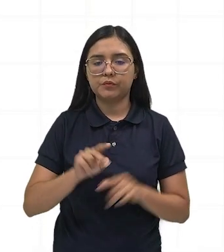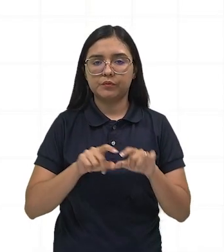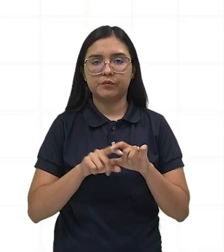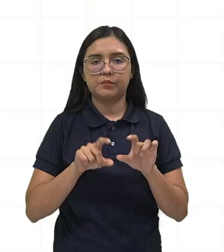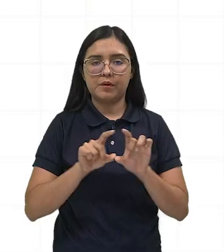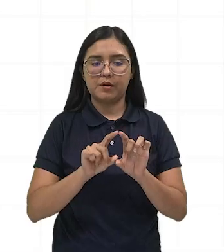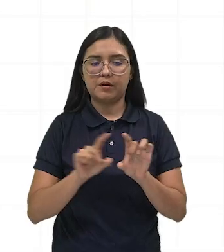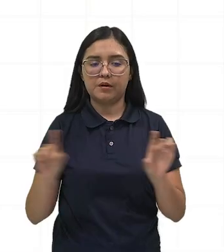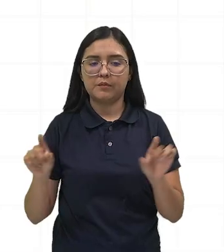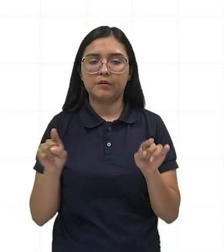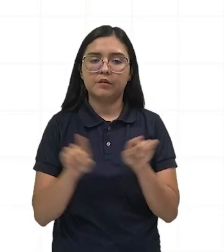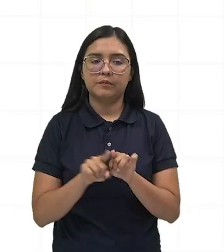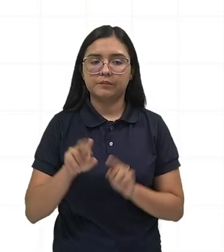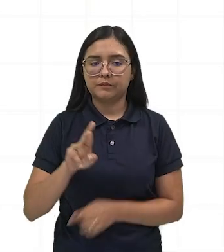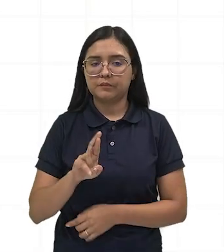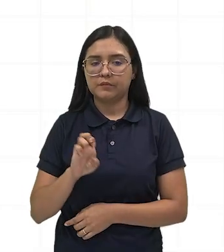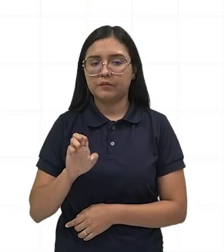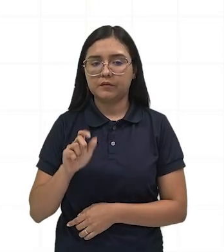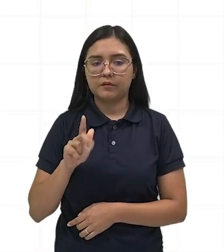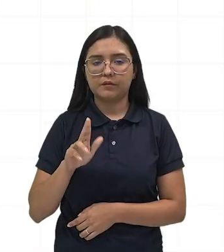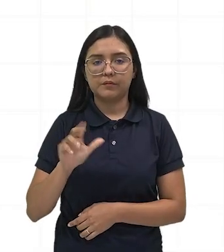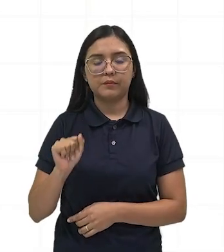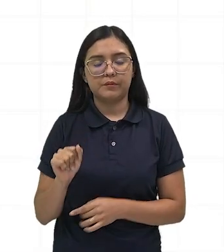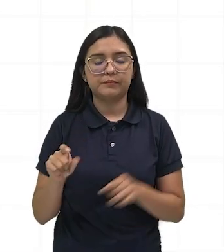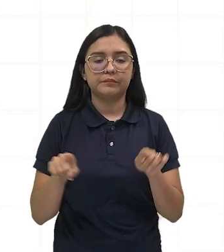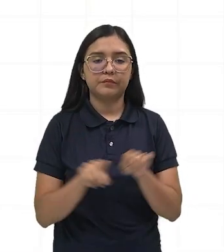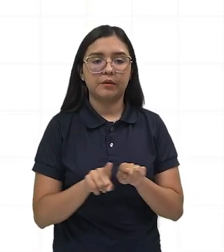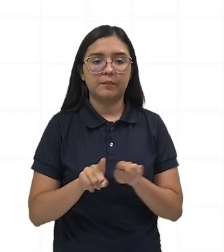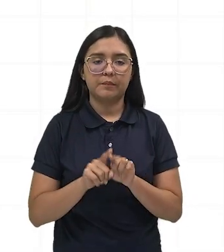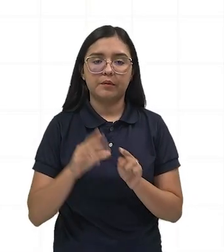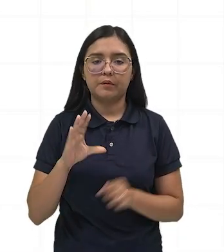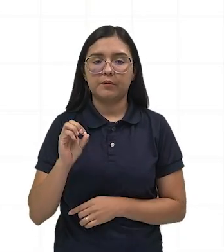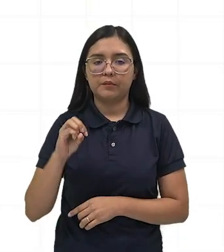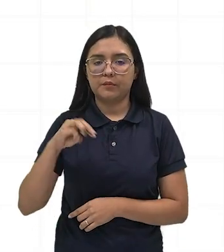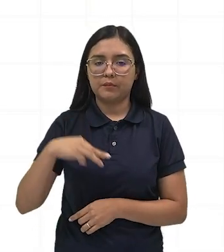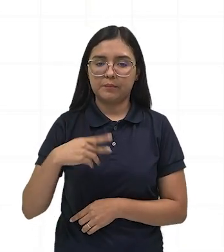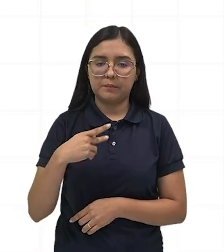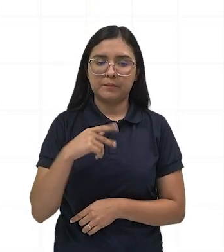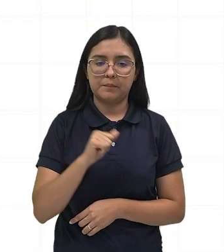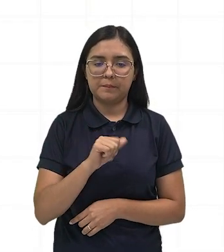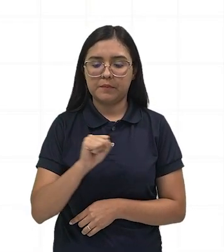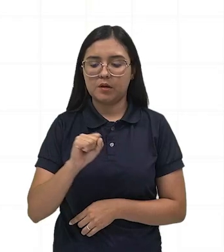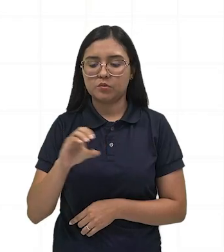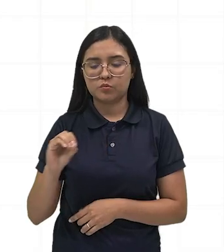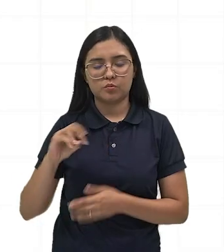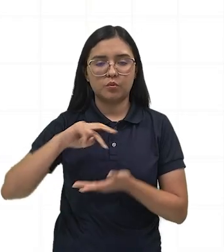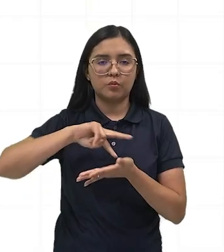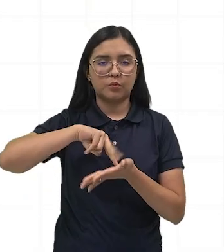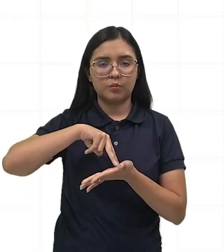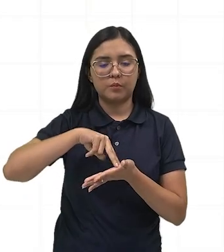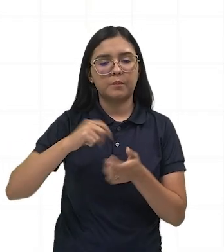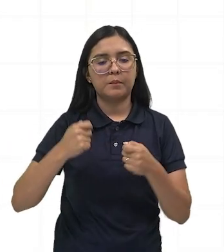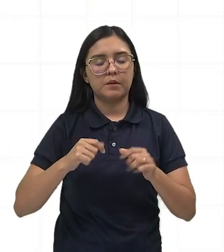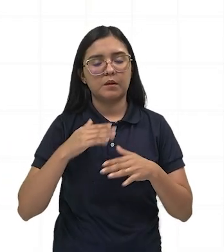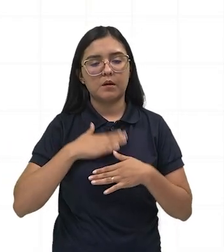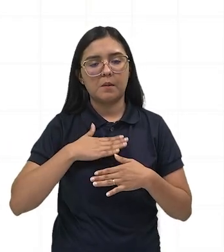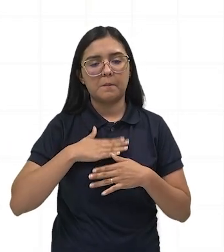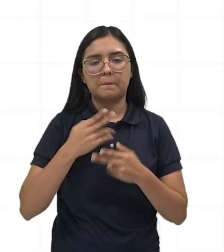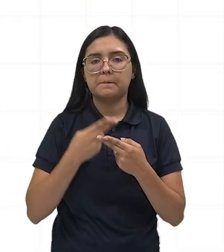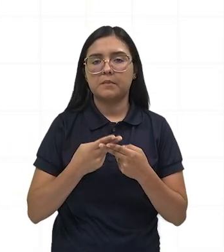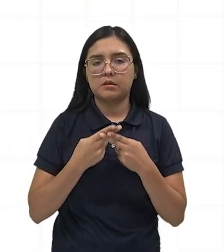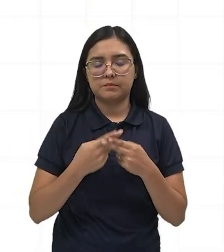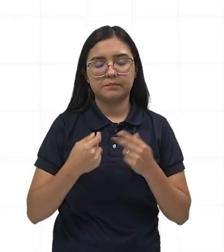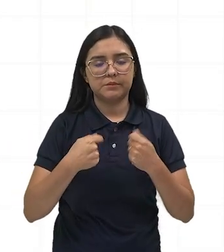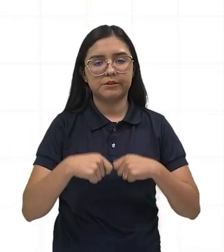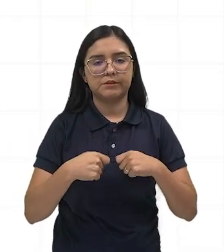e compasso. Ok? Aí, claro, exige um pouquinho mais de calma, né? Exige um pouquinho mais de